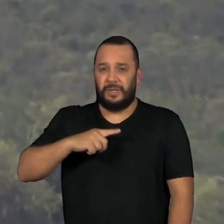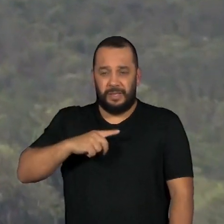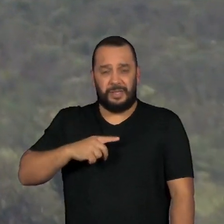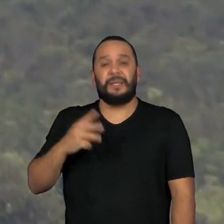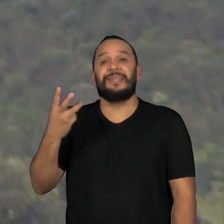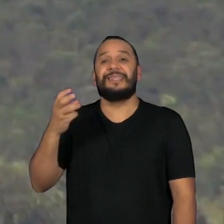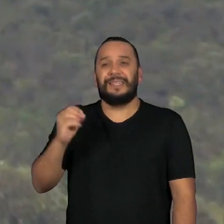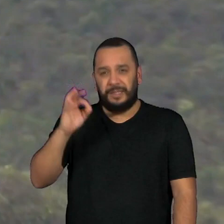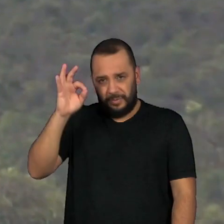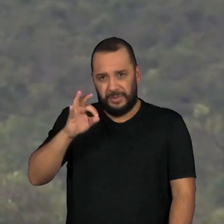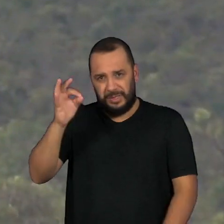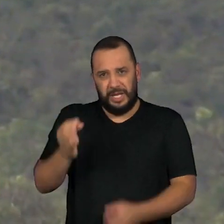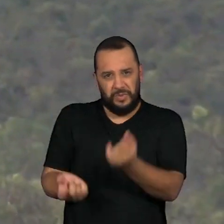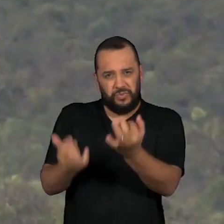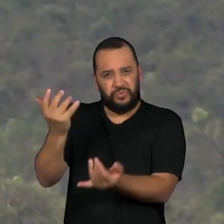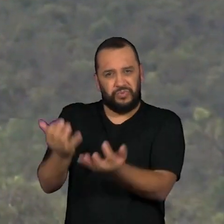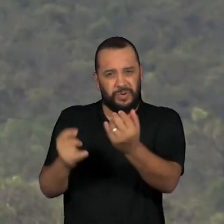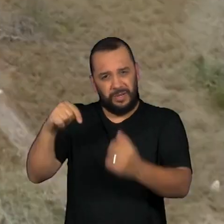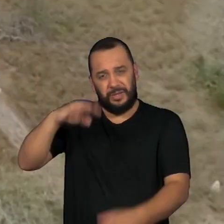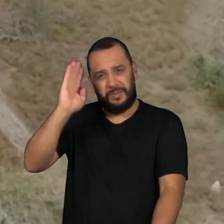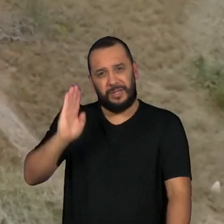do total queimado no país.